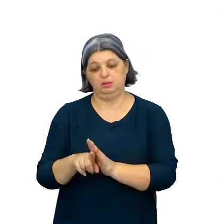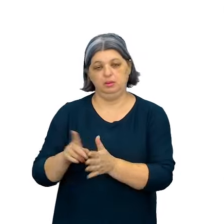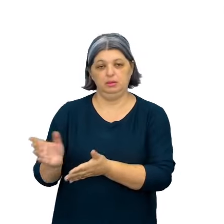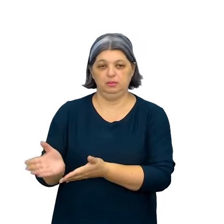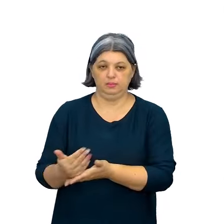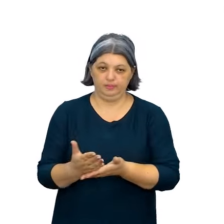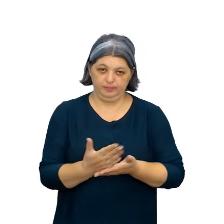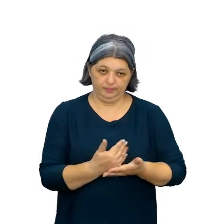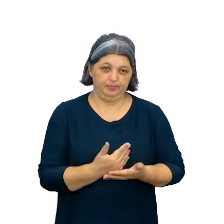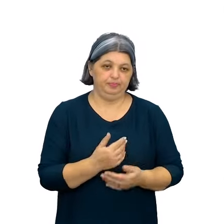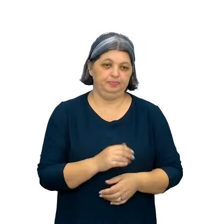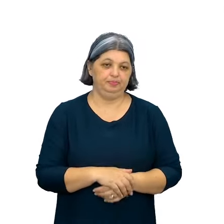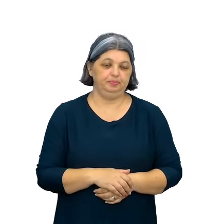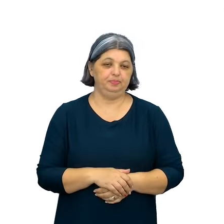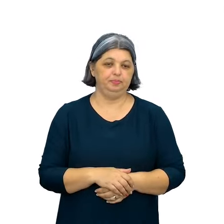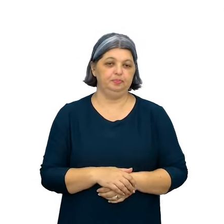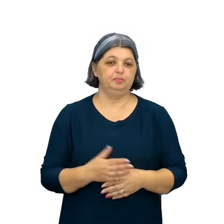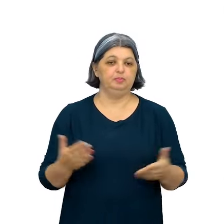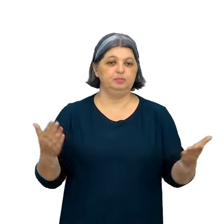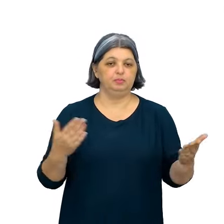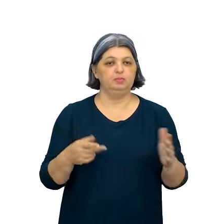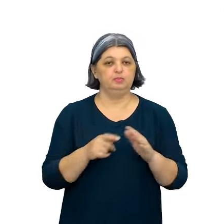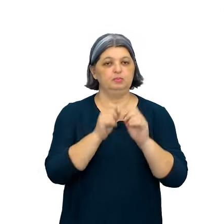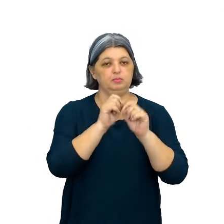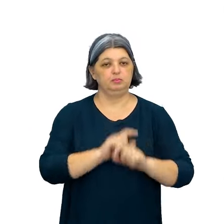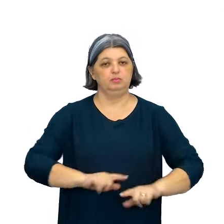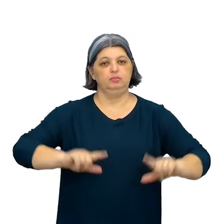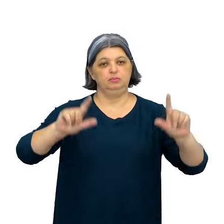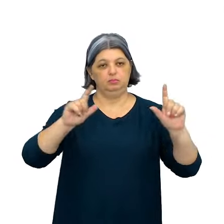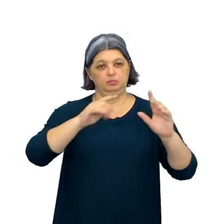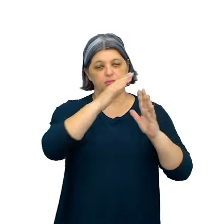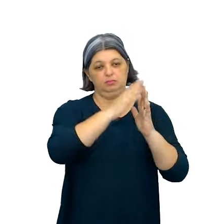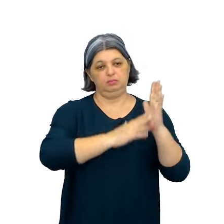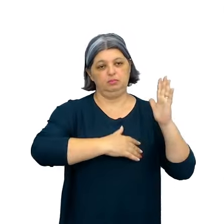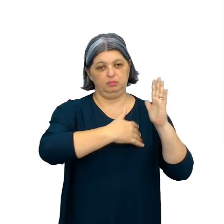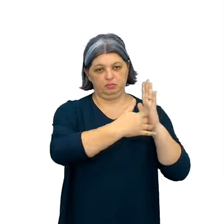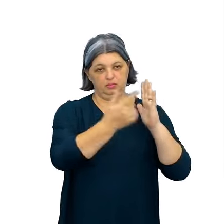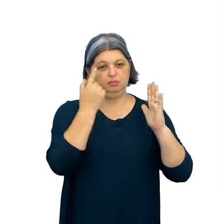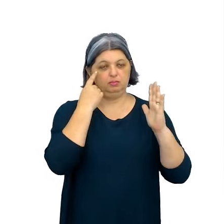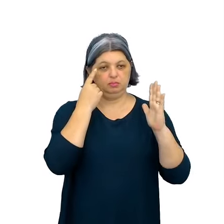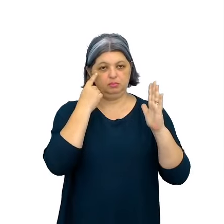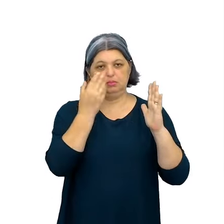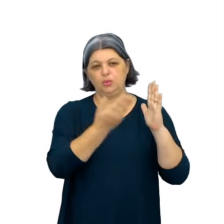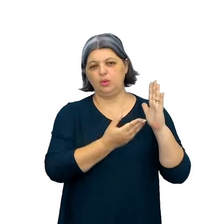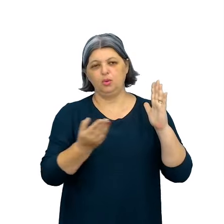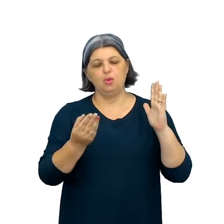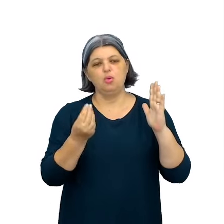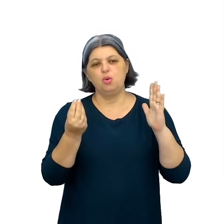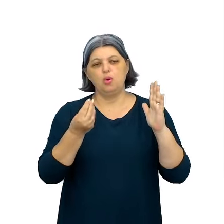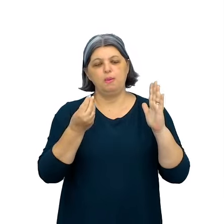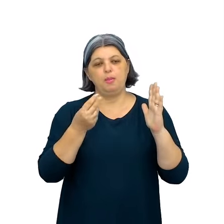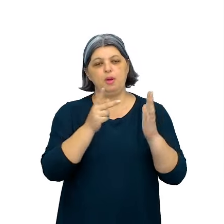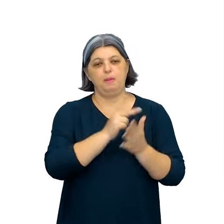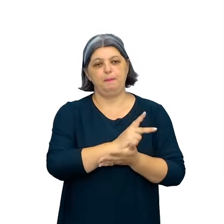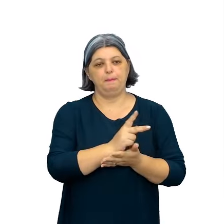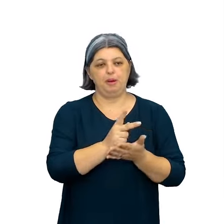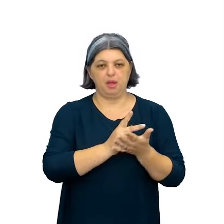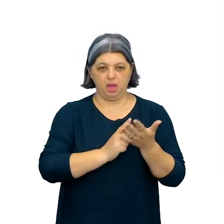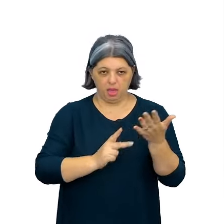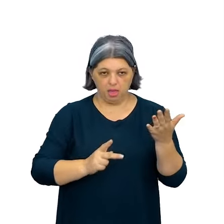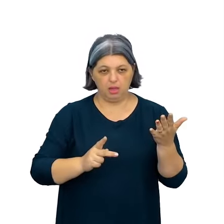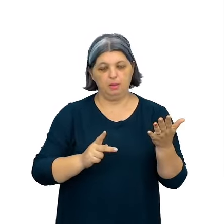né, eu trago agora para vocês um quadro, e eu gostaria que vocês pensassem no poema tirado de uma